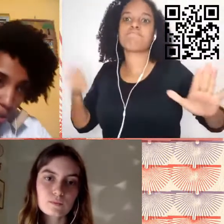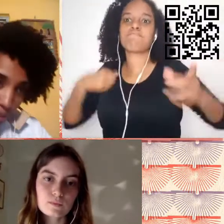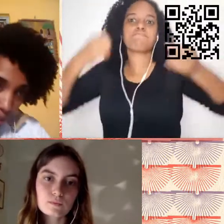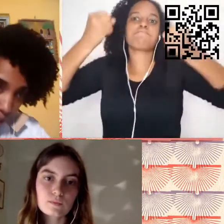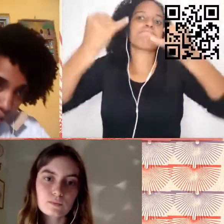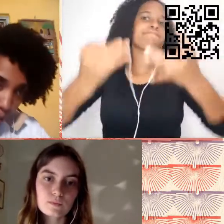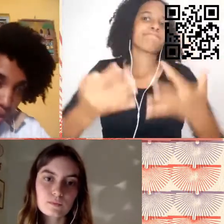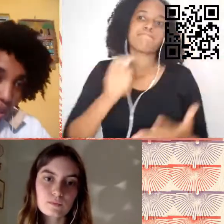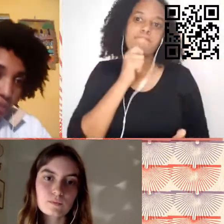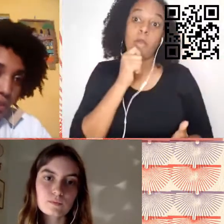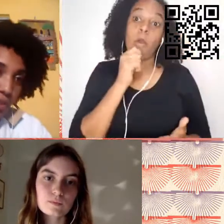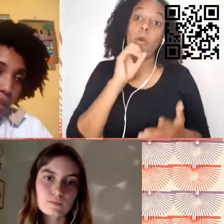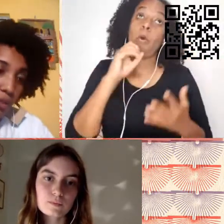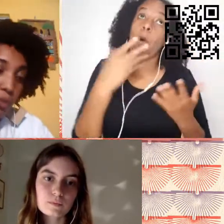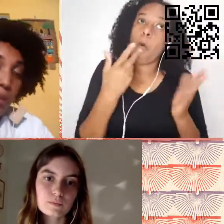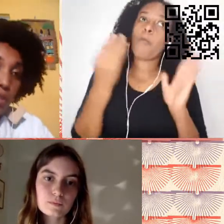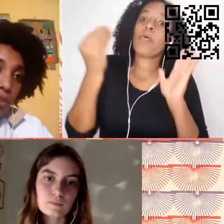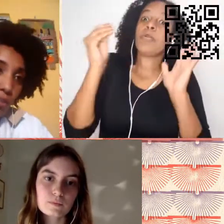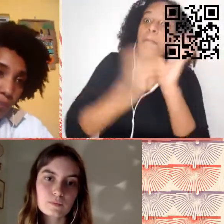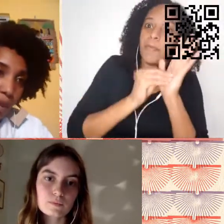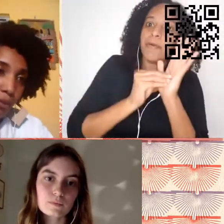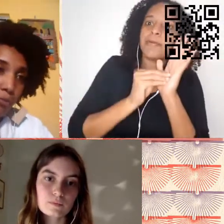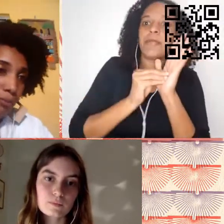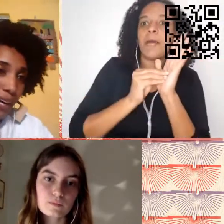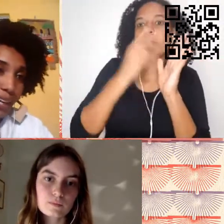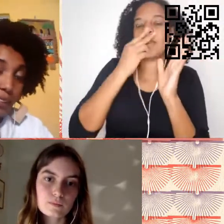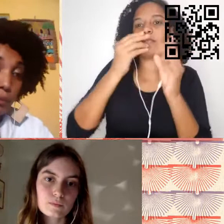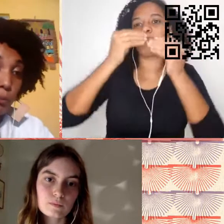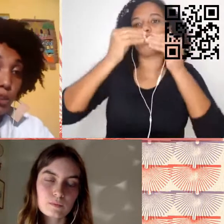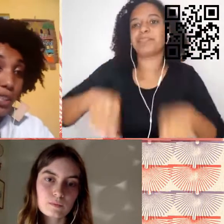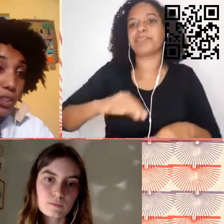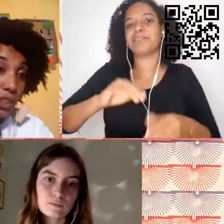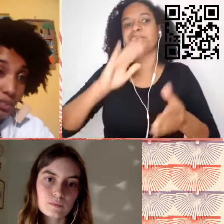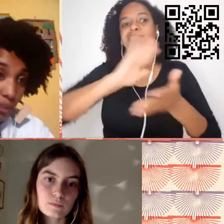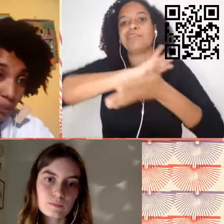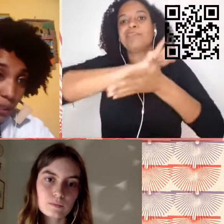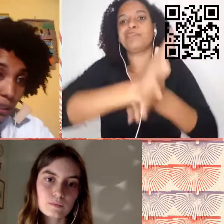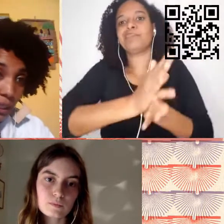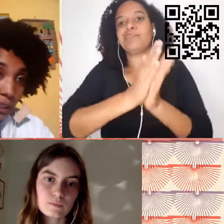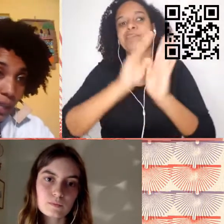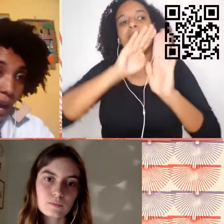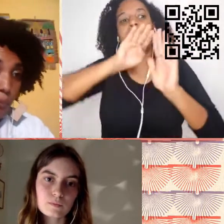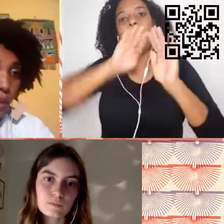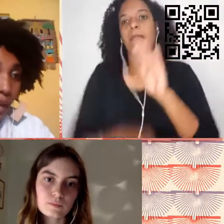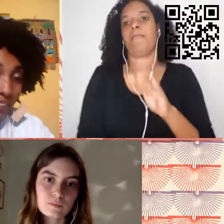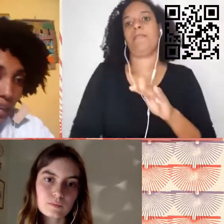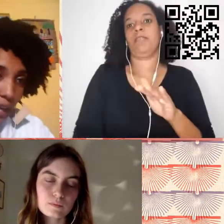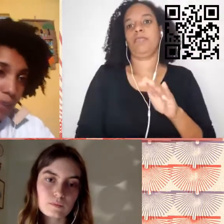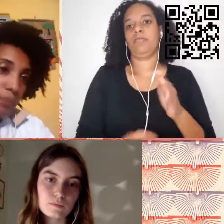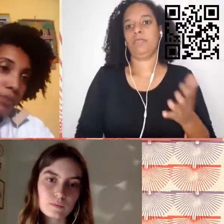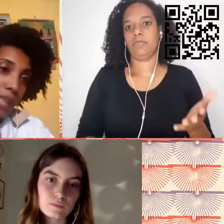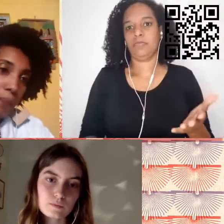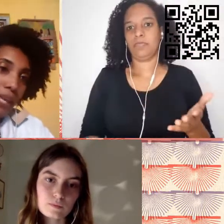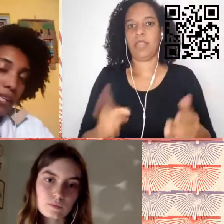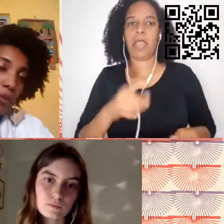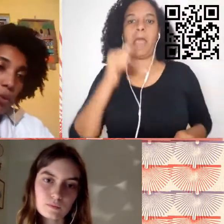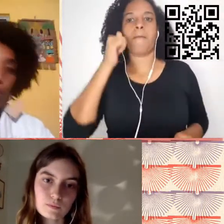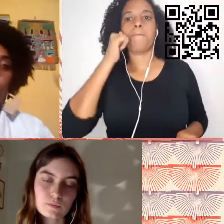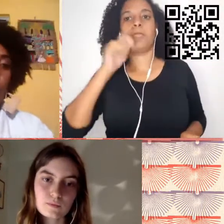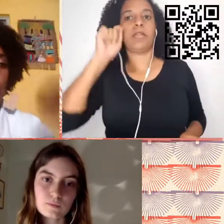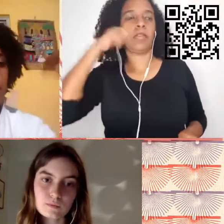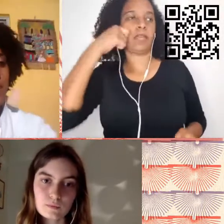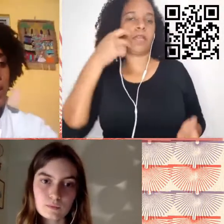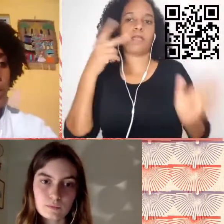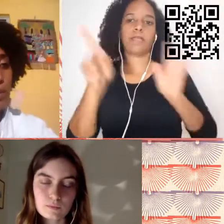quando foram escritos com uma característica muito pejorativa. Né? A mulher negra, sempre, né,